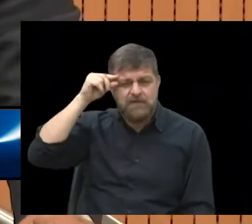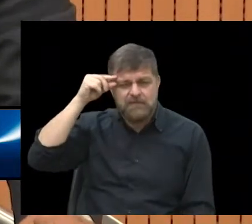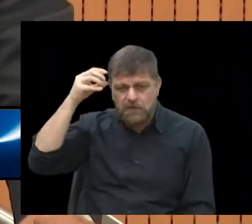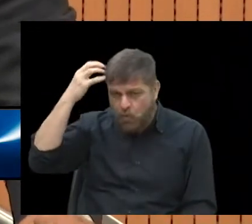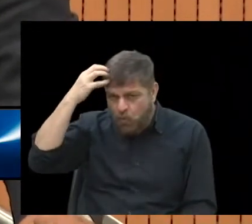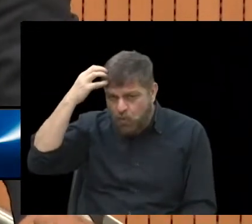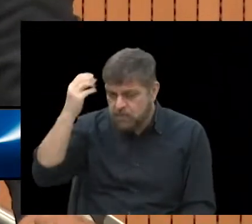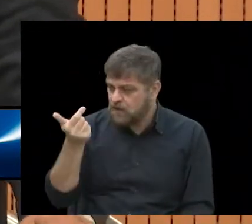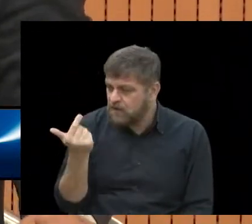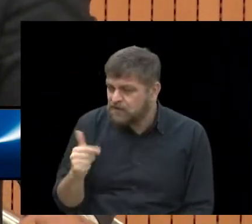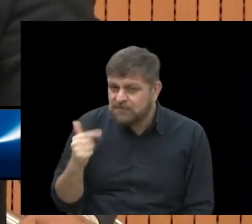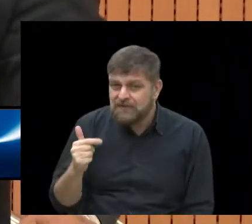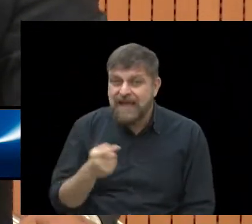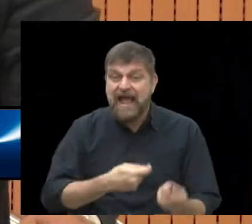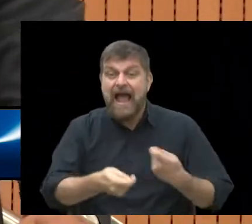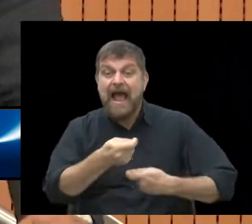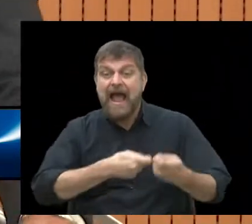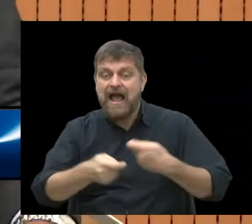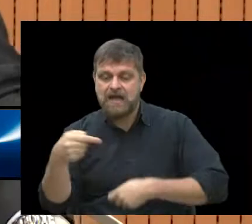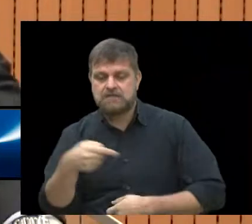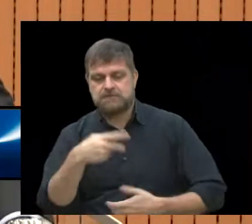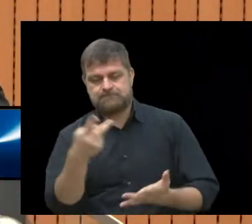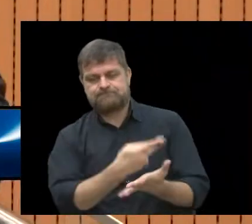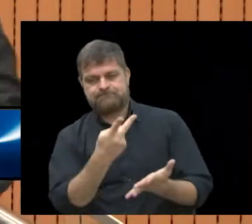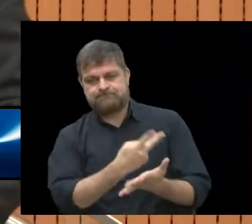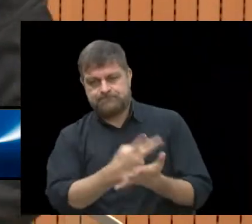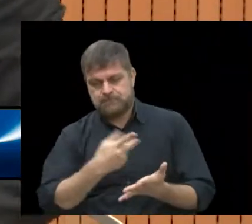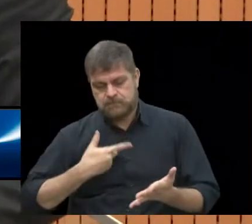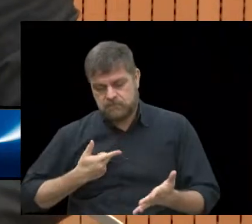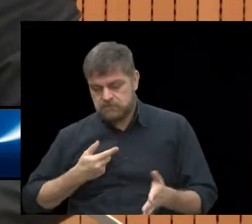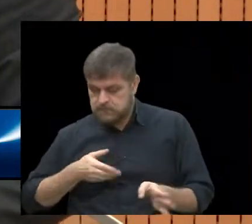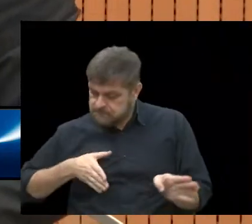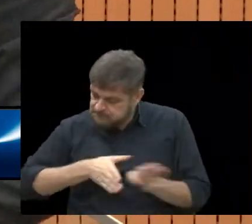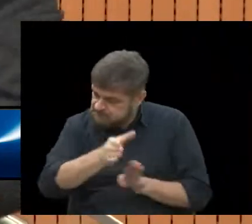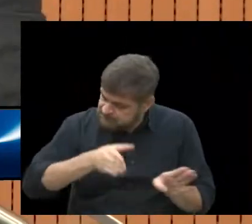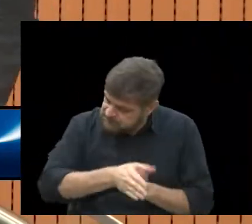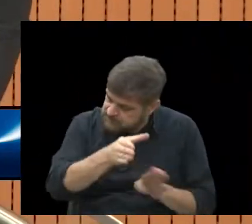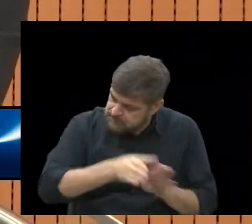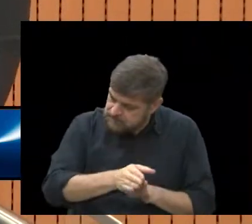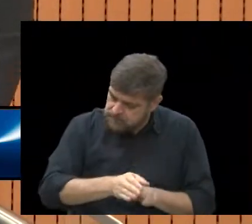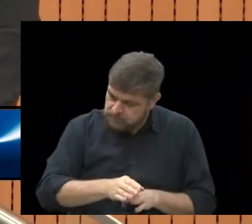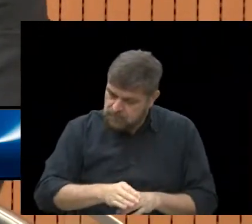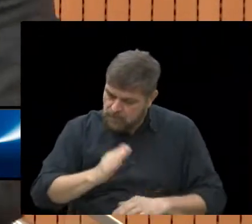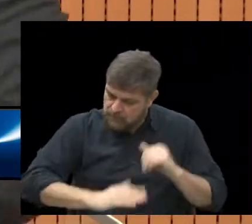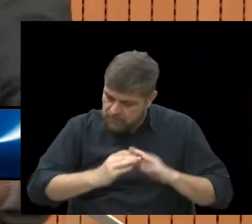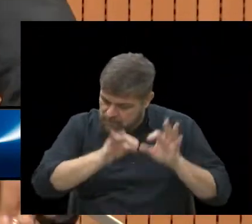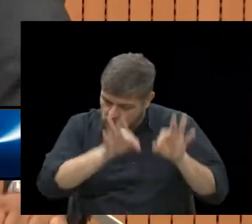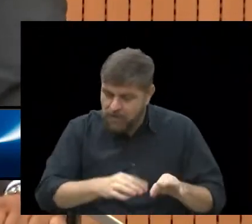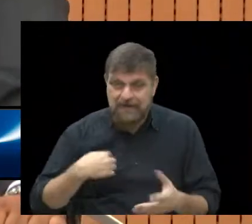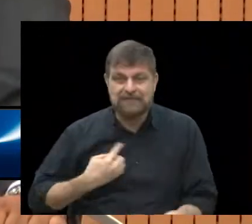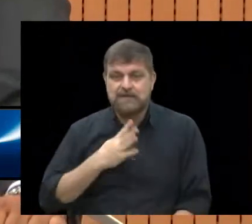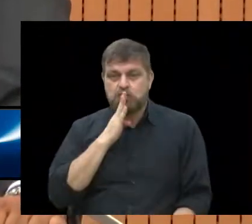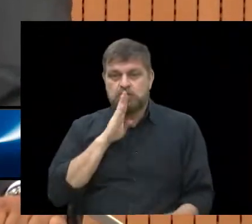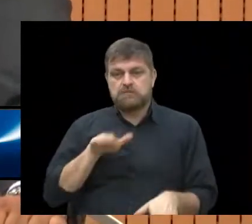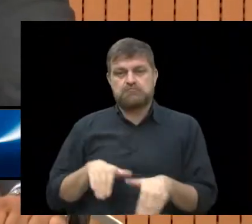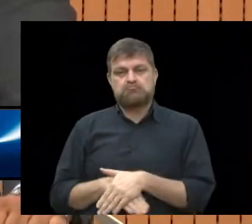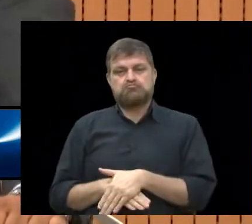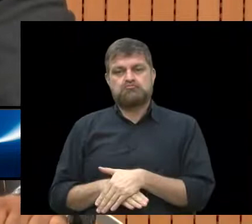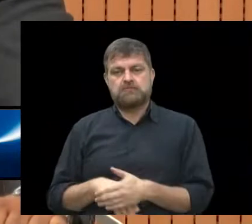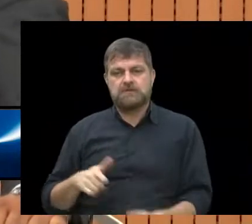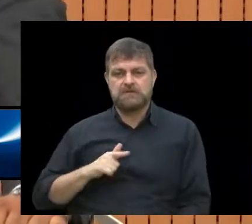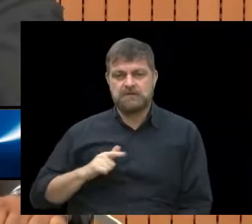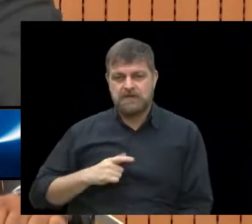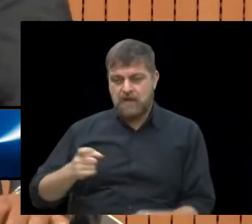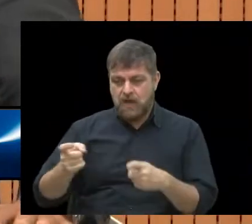É a administração. Nós precisamos corrigir isso. Não podemos aceitar aqui, vereadora Mariana, falar